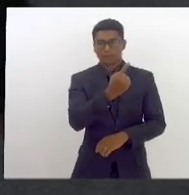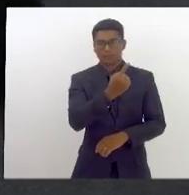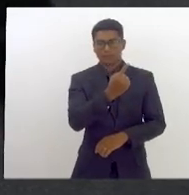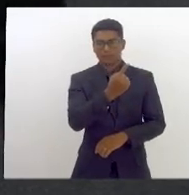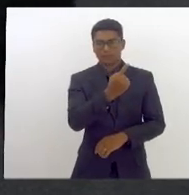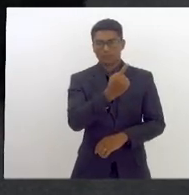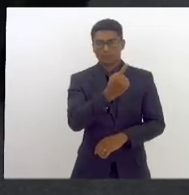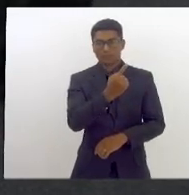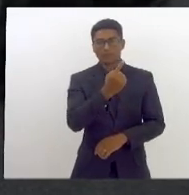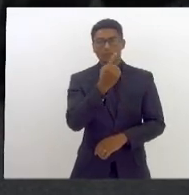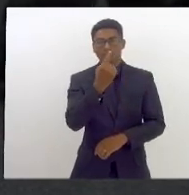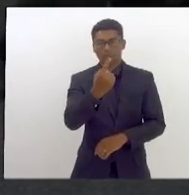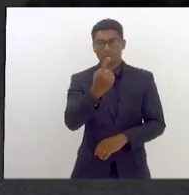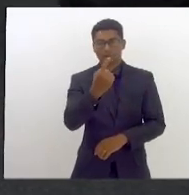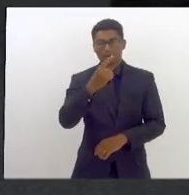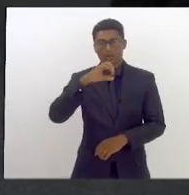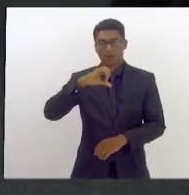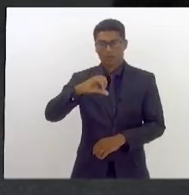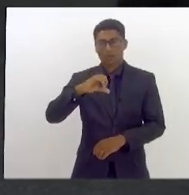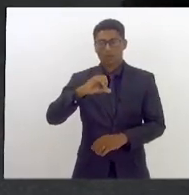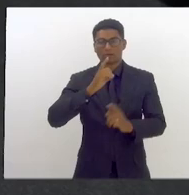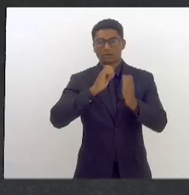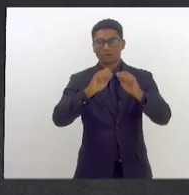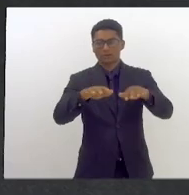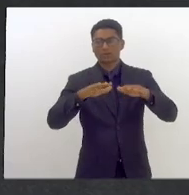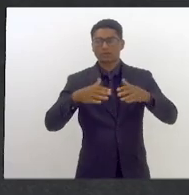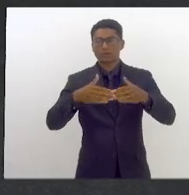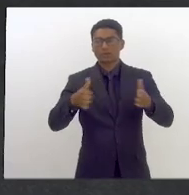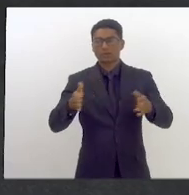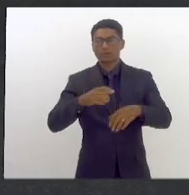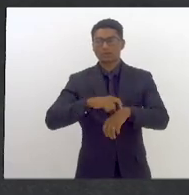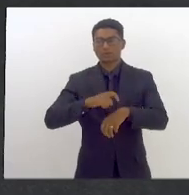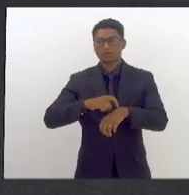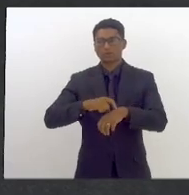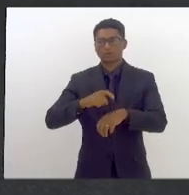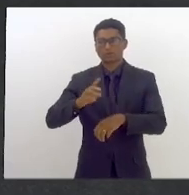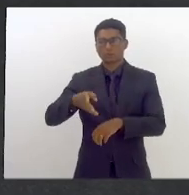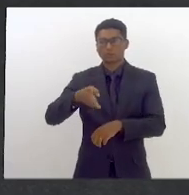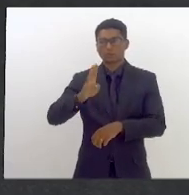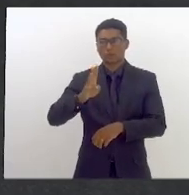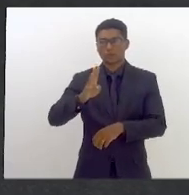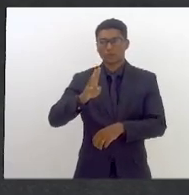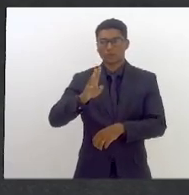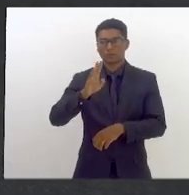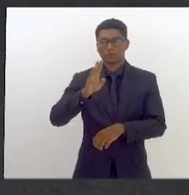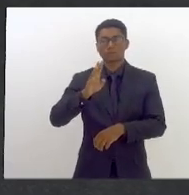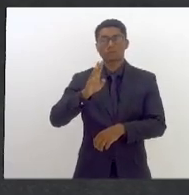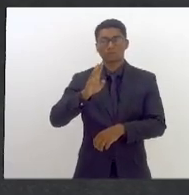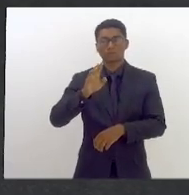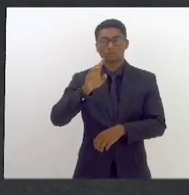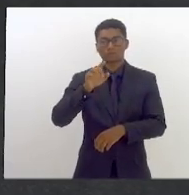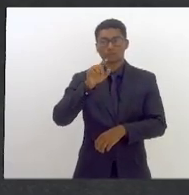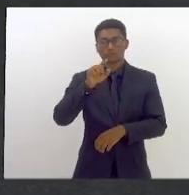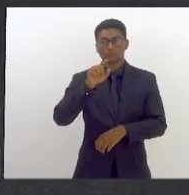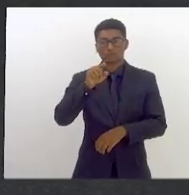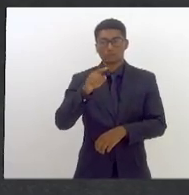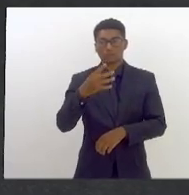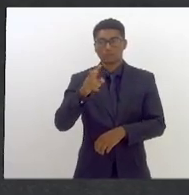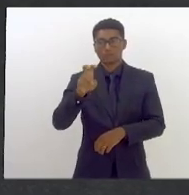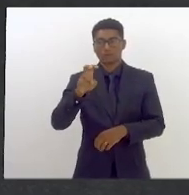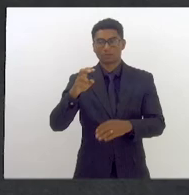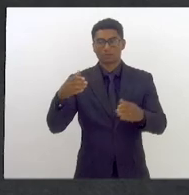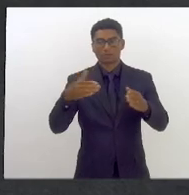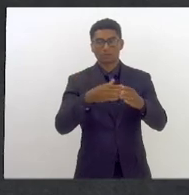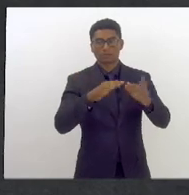sessão extraordinária que iniciada às 16 horas encerrou suas